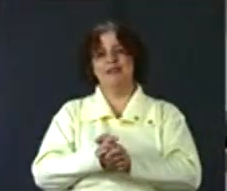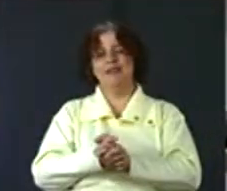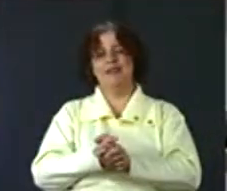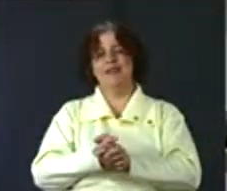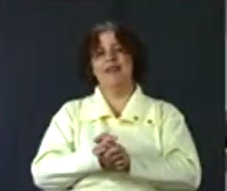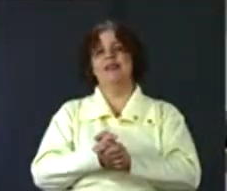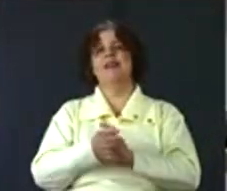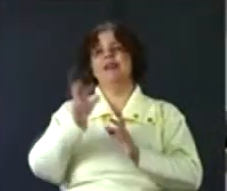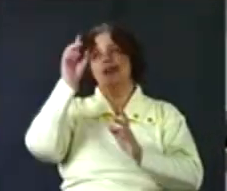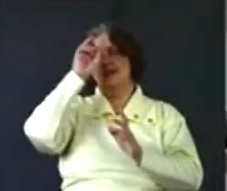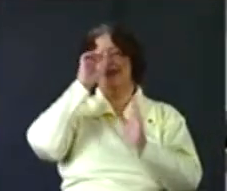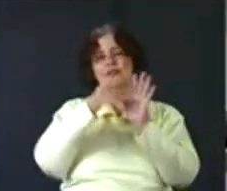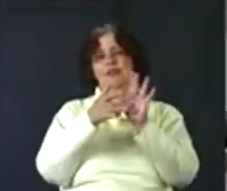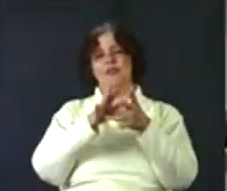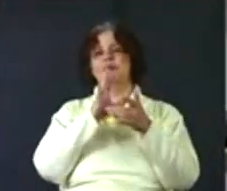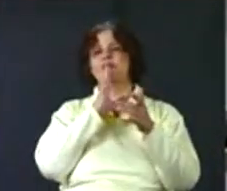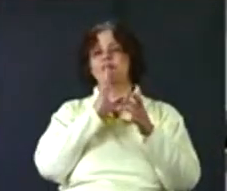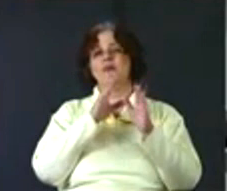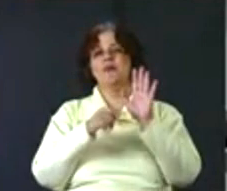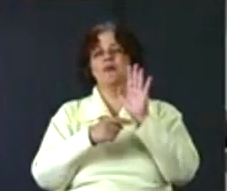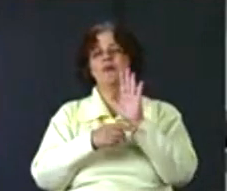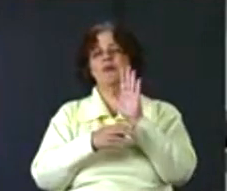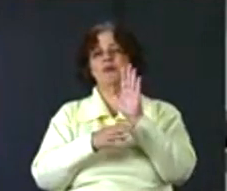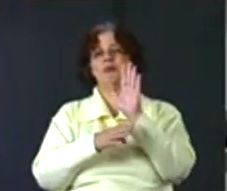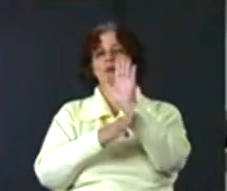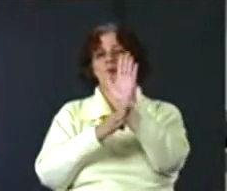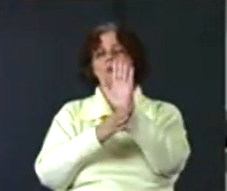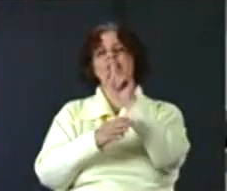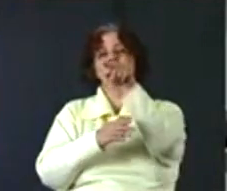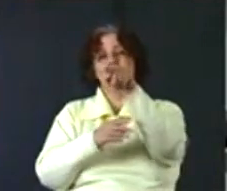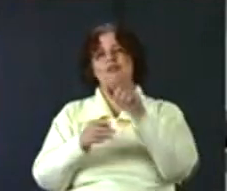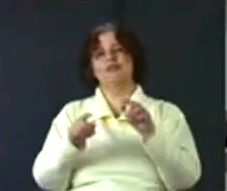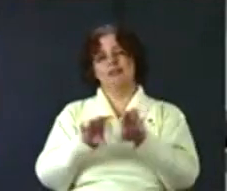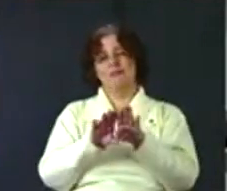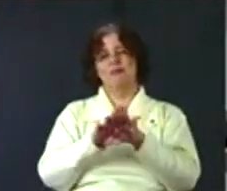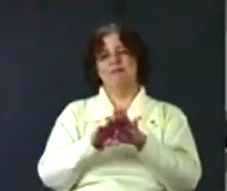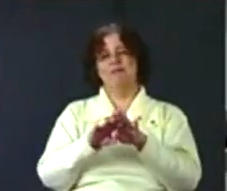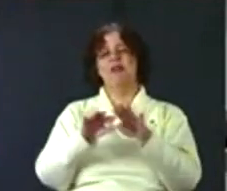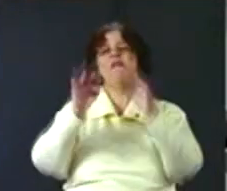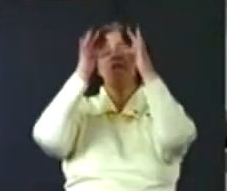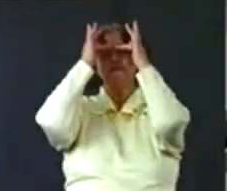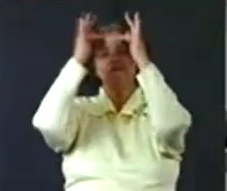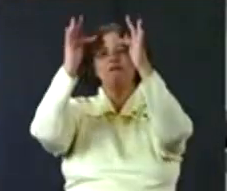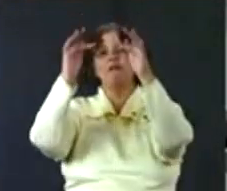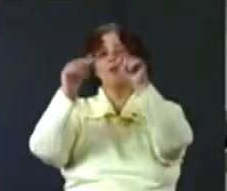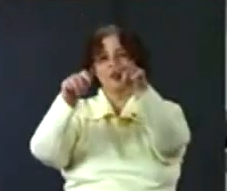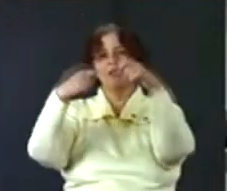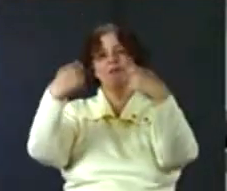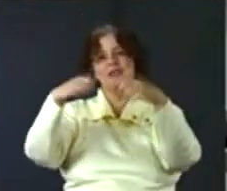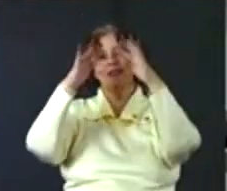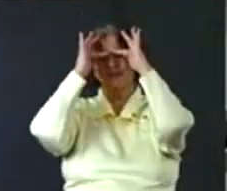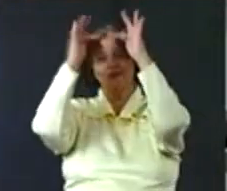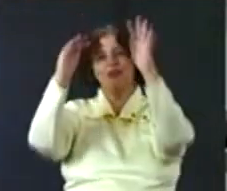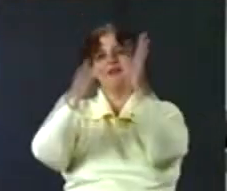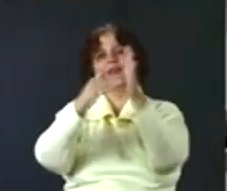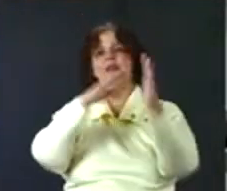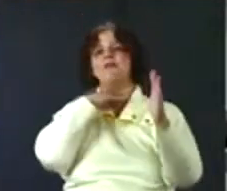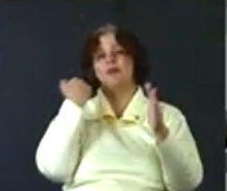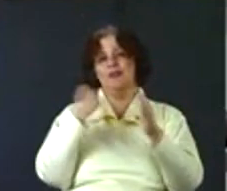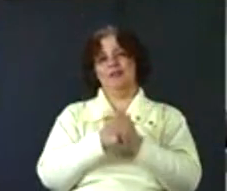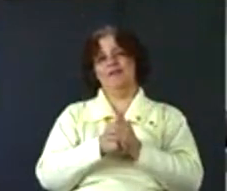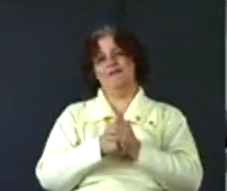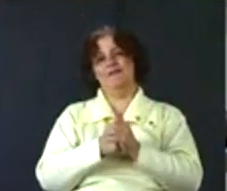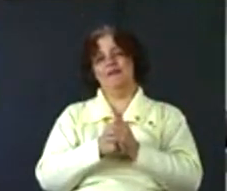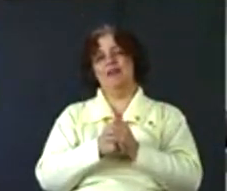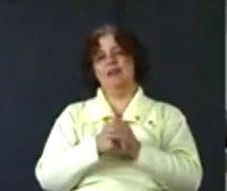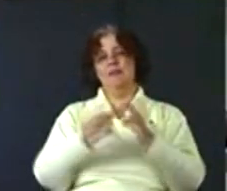de você também. Não temas. Ser fiel até a morte. O Senhor é contigo, meu irmão e minha irmã. Oremos ao nosso Deus.